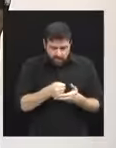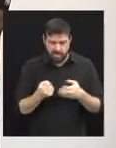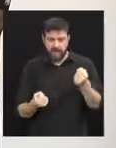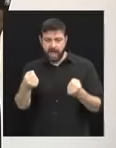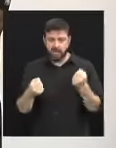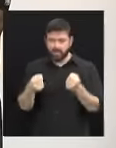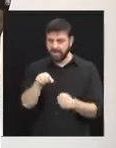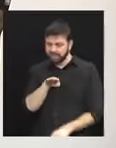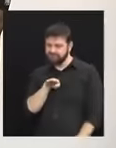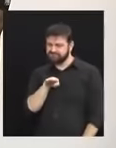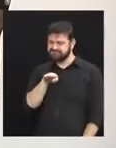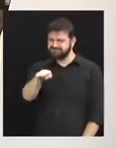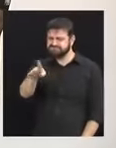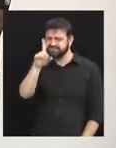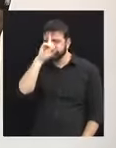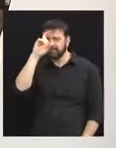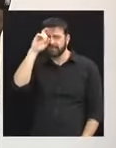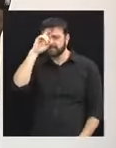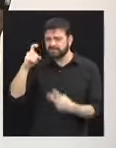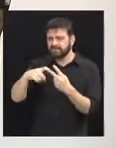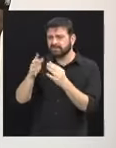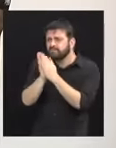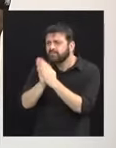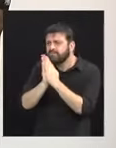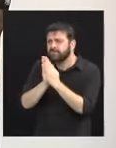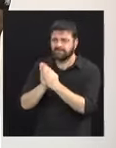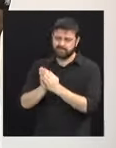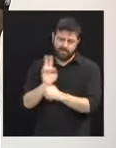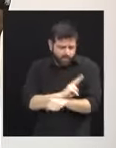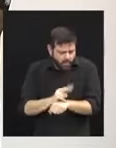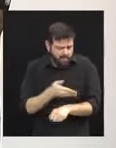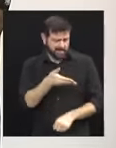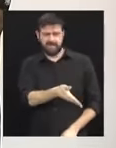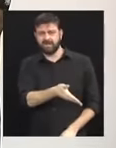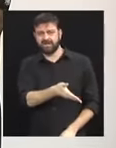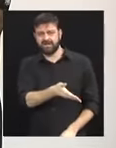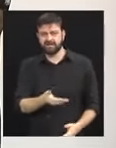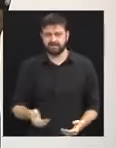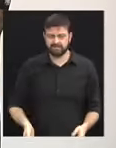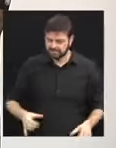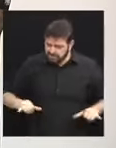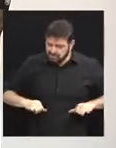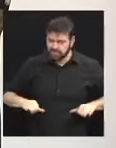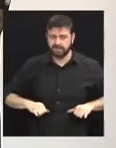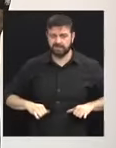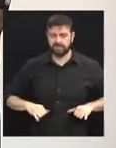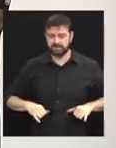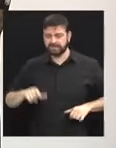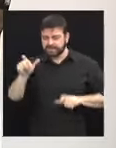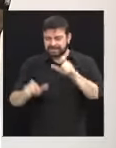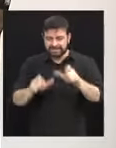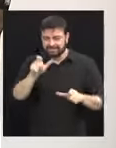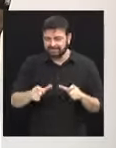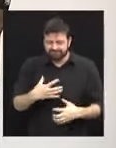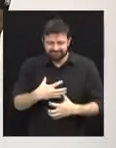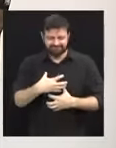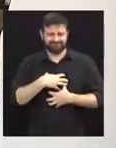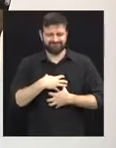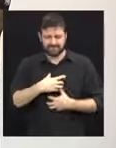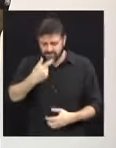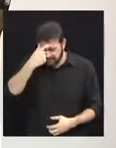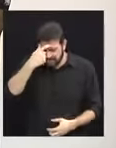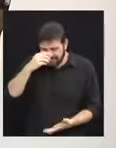atendimento, pede pelo amor de Deus, né? Porque qualquer um se sensibiliza. E o que falta é isso, é sensibilização, é conscientização das